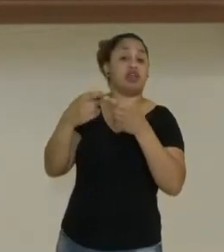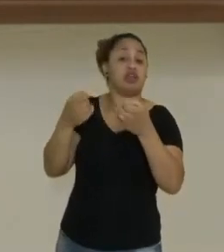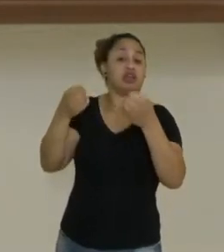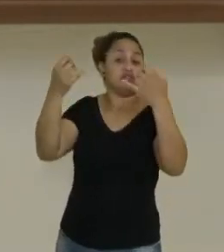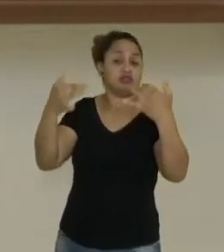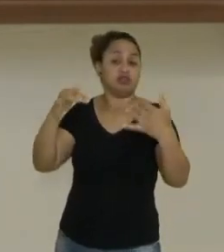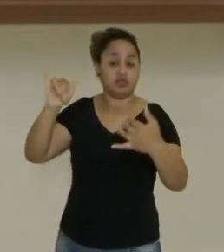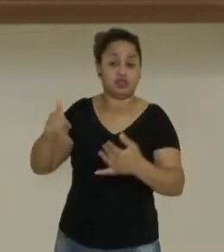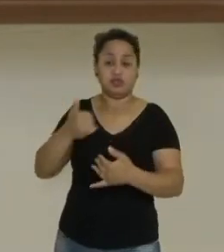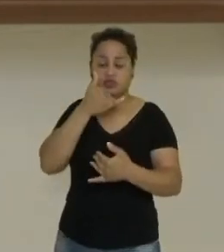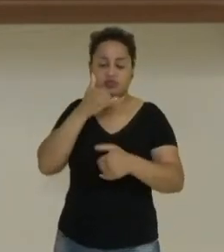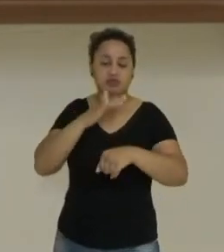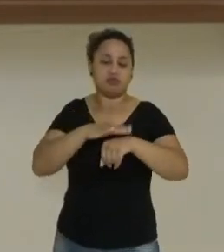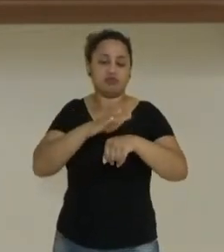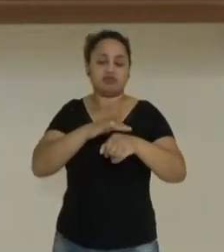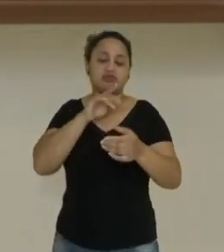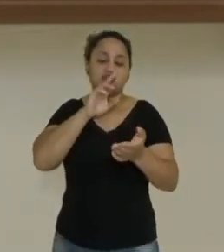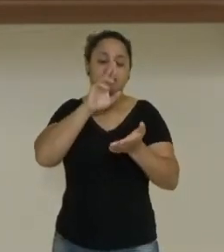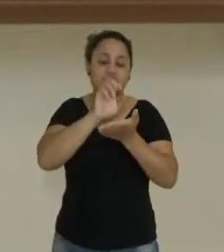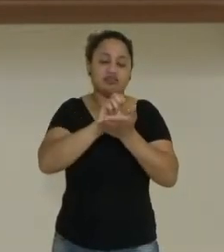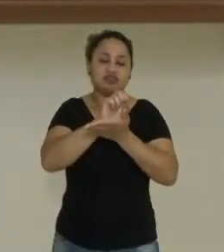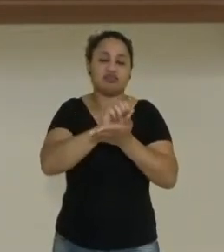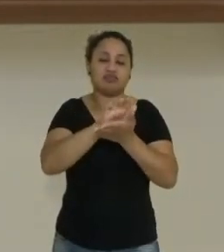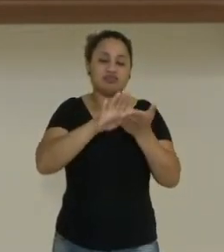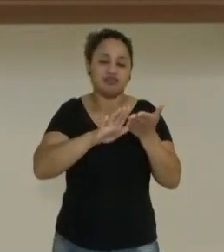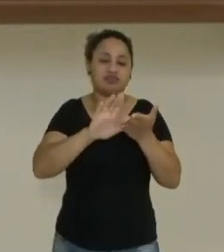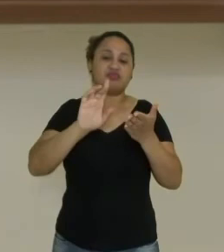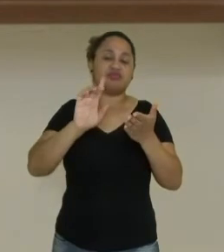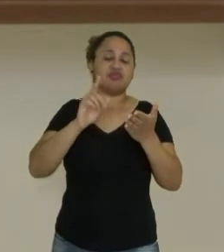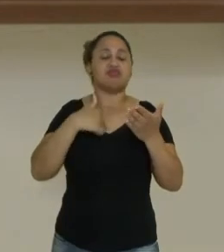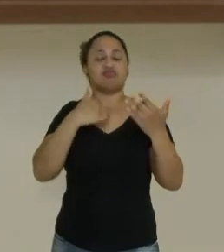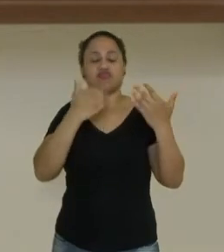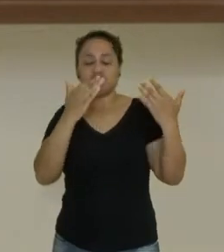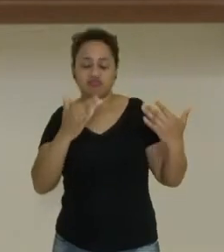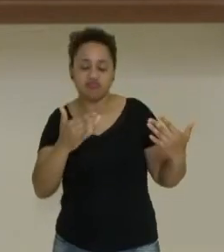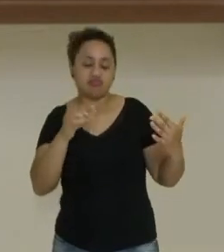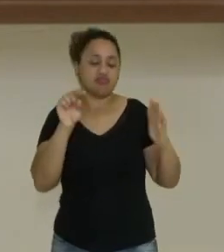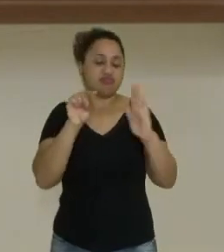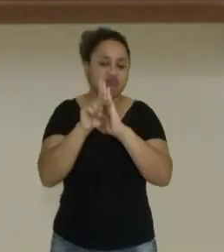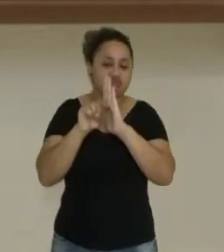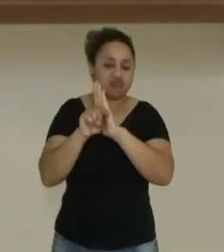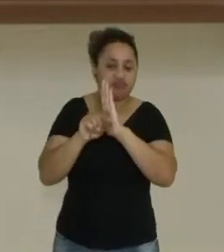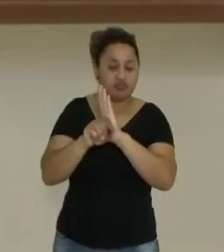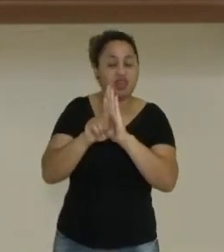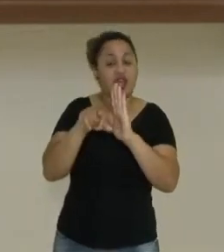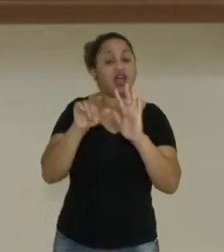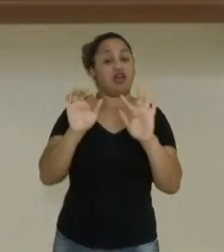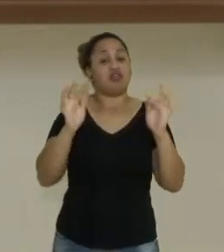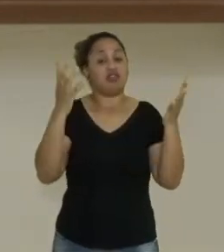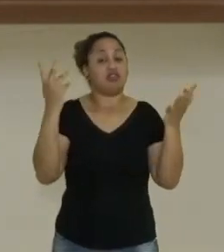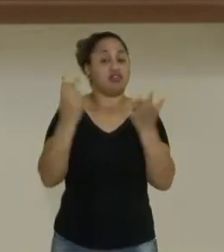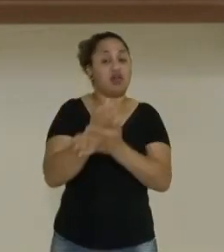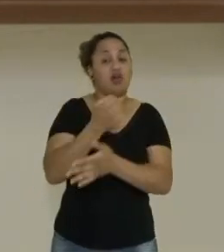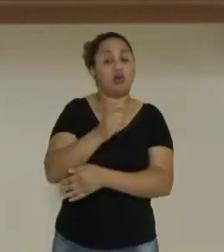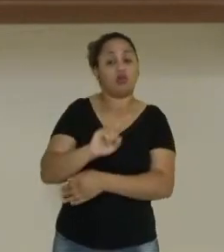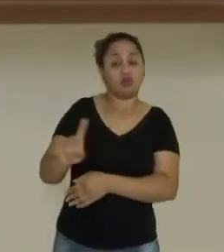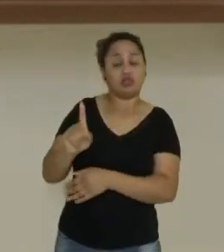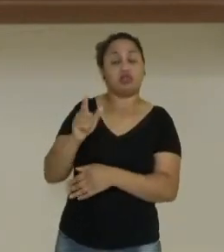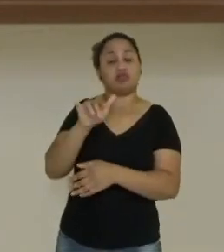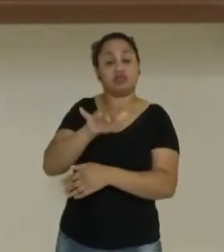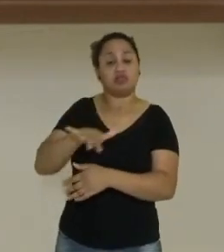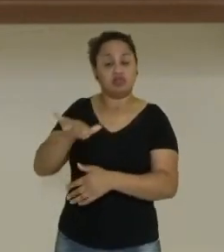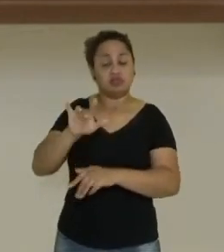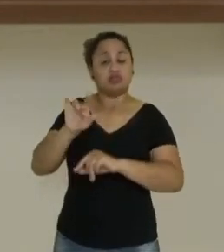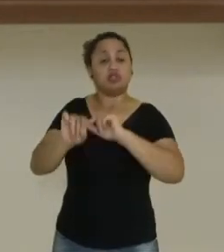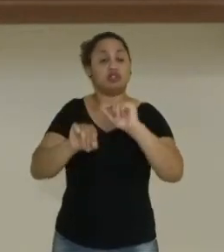tá? Então, vou te dar um tempo aí para você também fazer essa análise, se é ou não um fenômeno aleatório, diante da situação